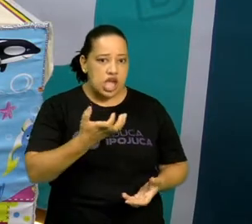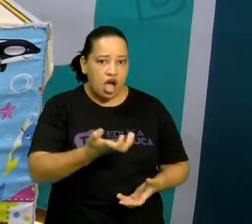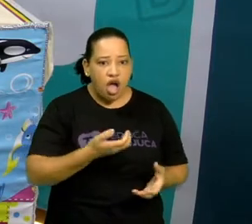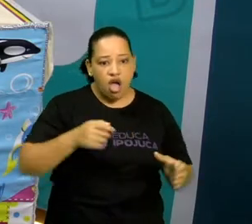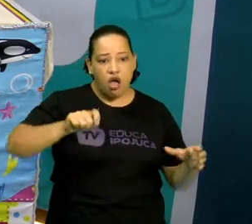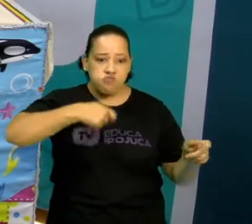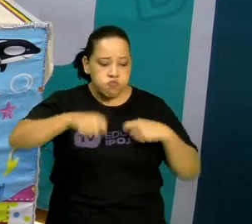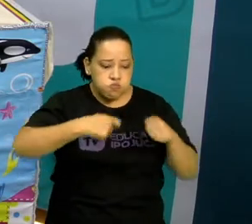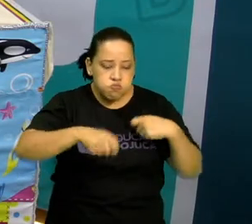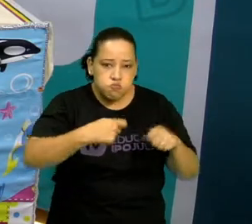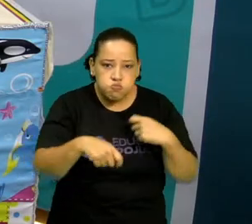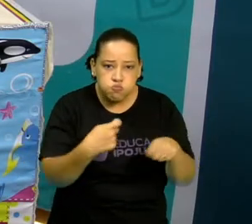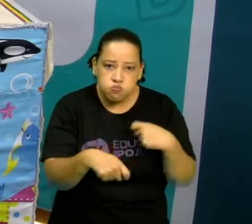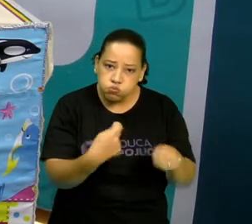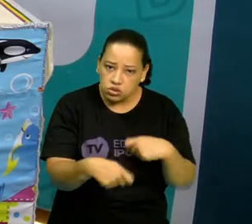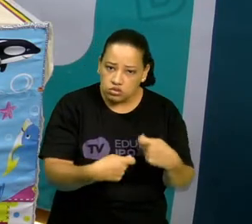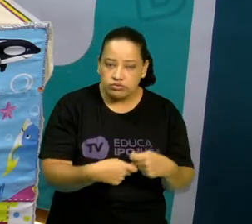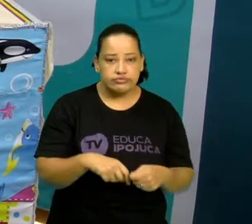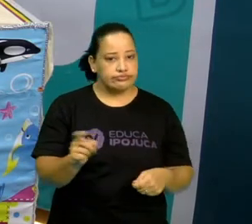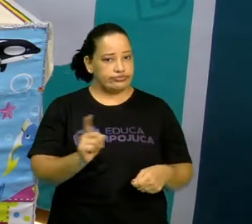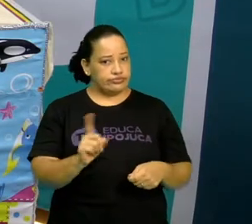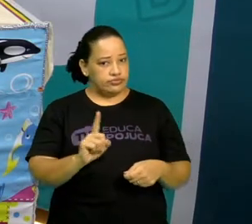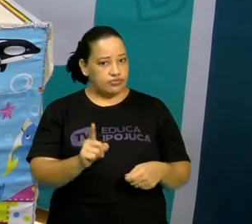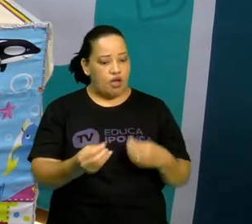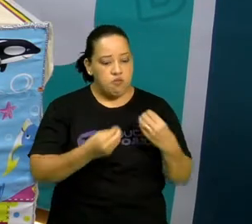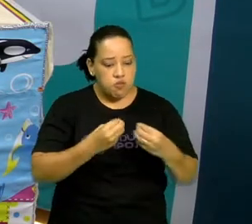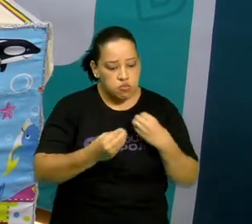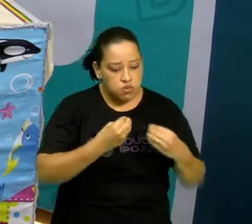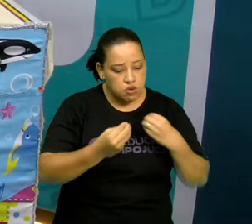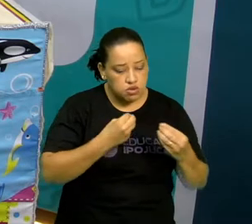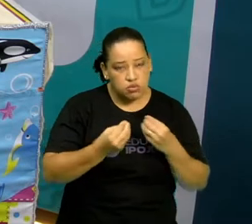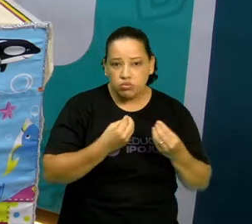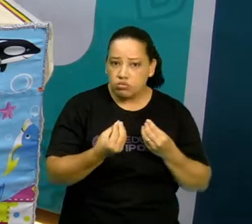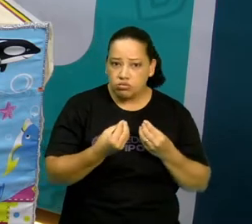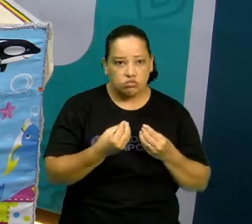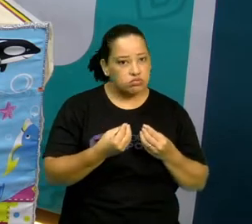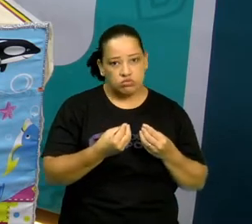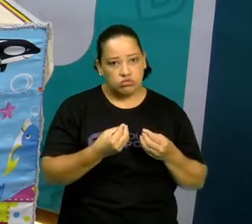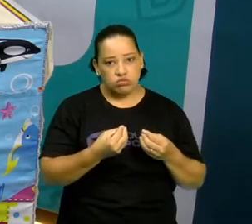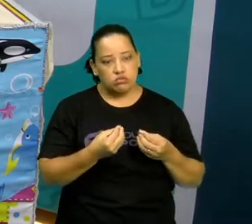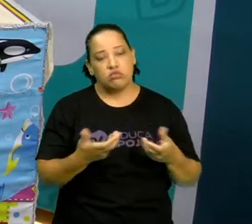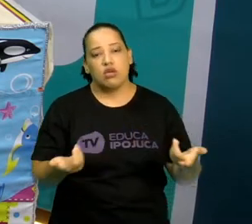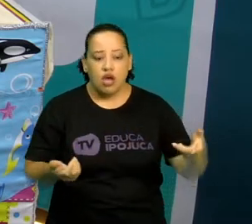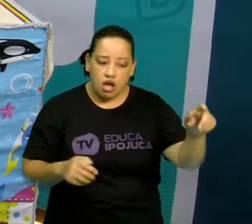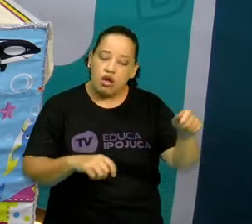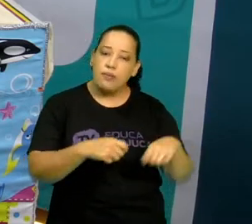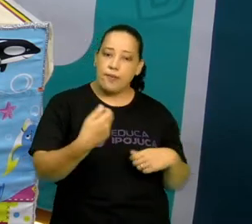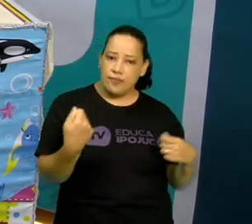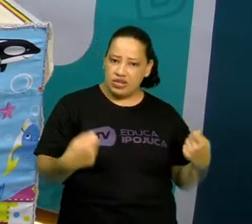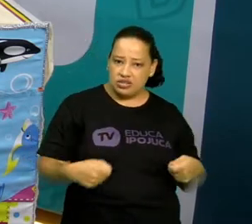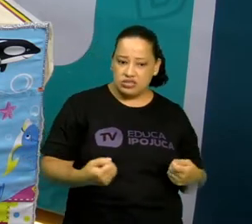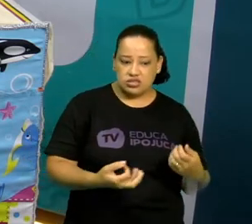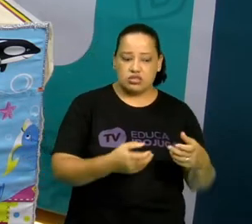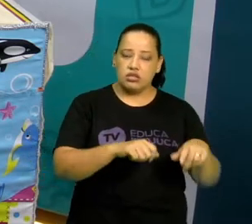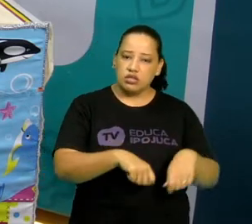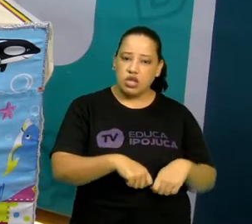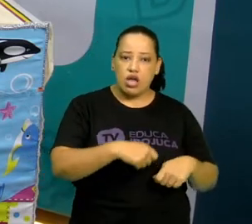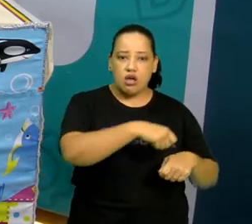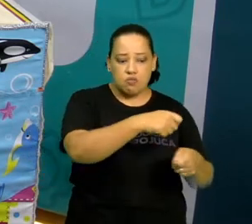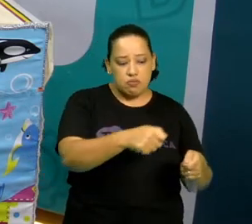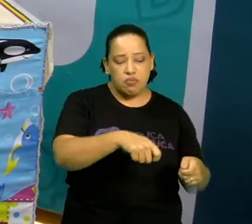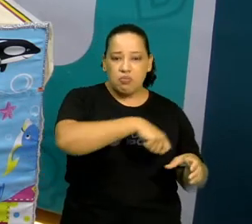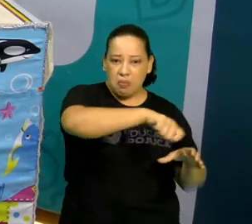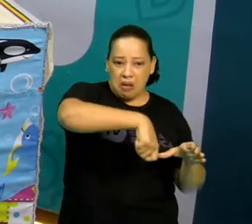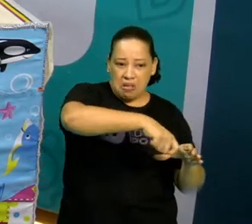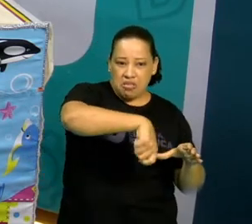É verdade. Não é verdade? Principalmente comendo a panela, né? Se fosse no prato. Principalmente na panela, né, criançada?